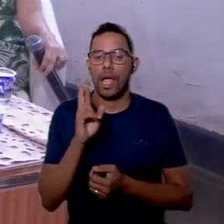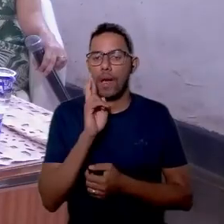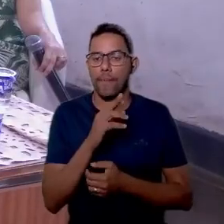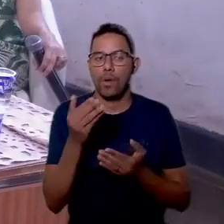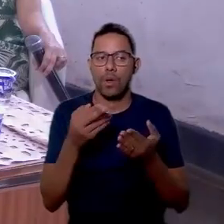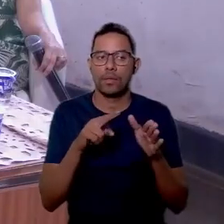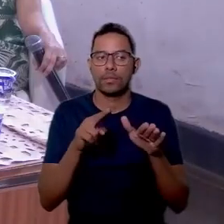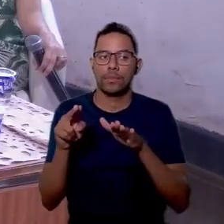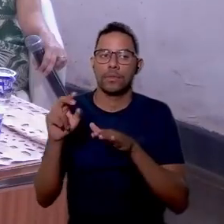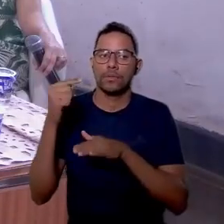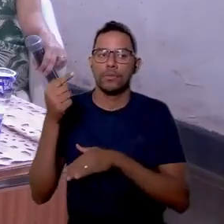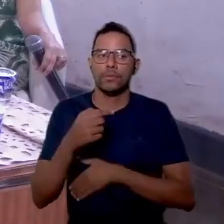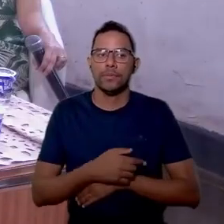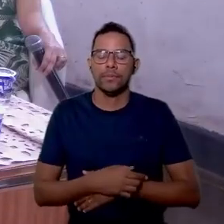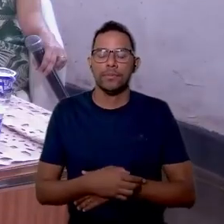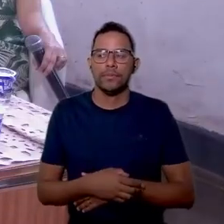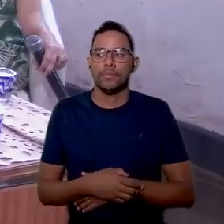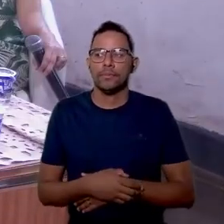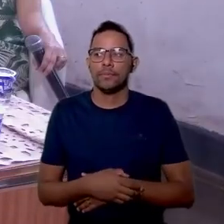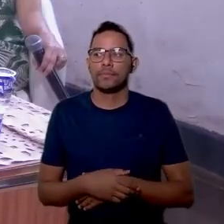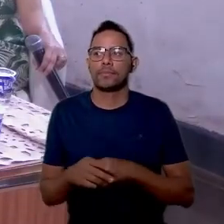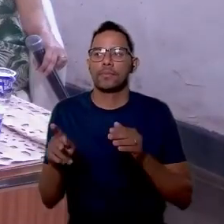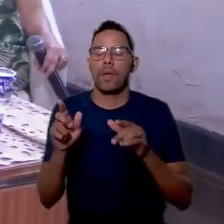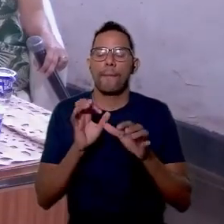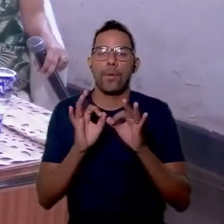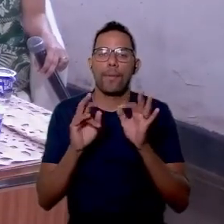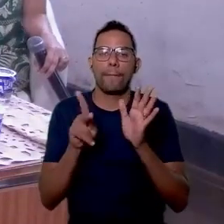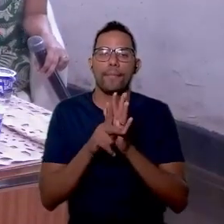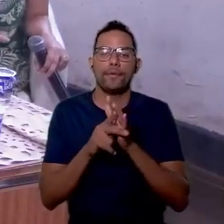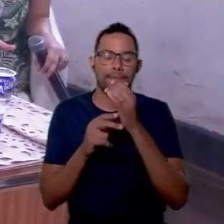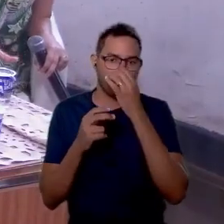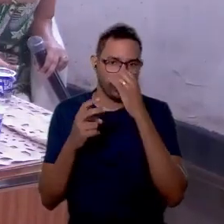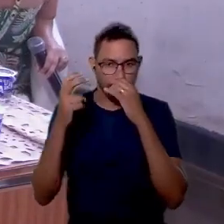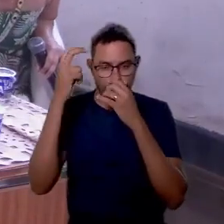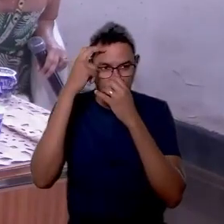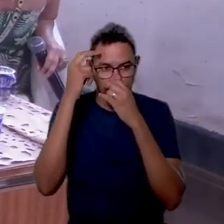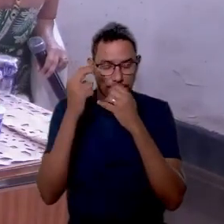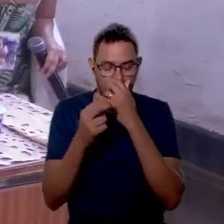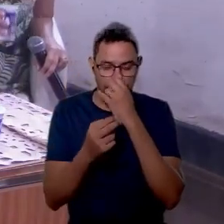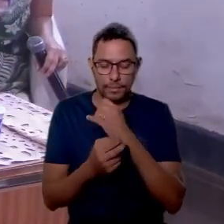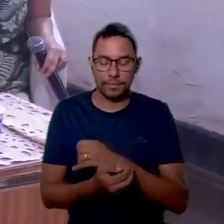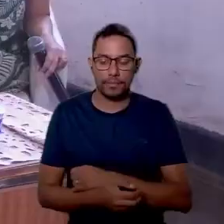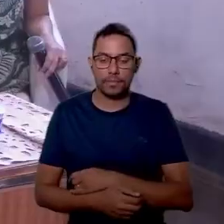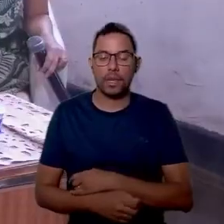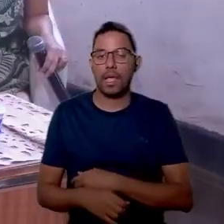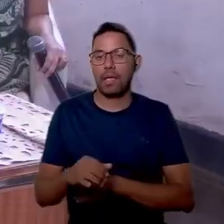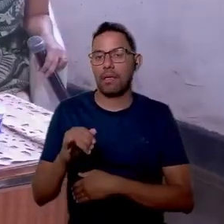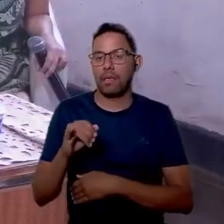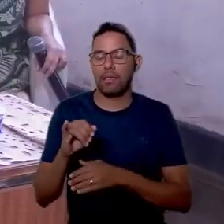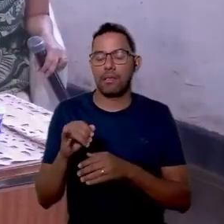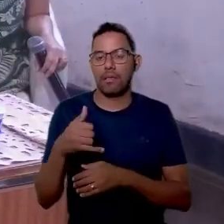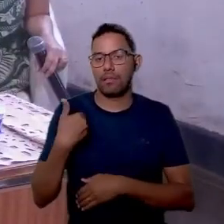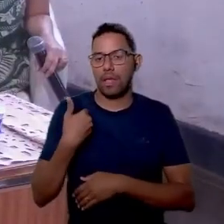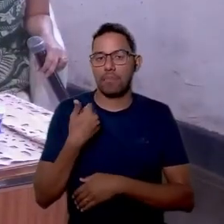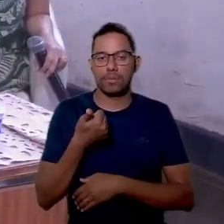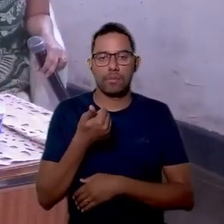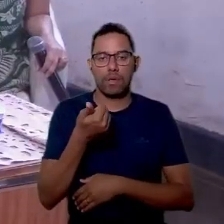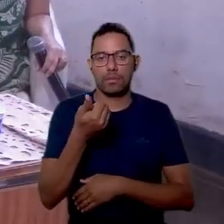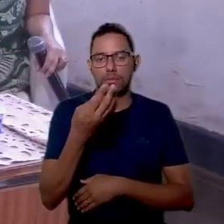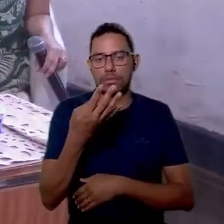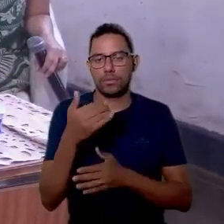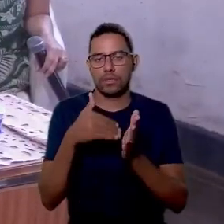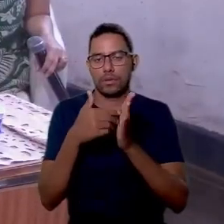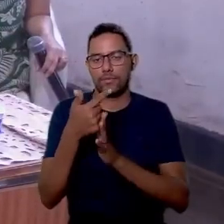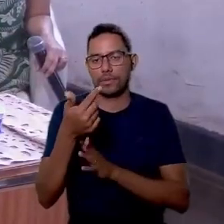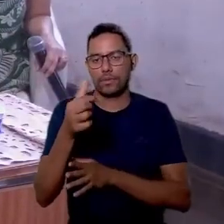próxima semana, que é um programa voltado exclusivamente para agentes culturais que na idade de 14 a 29 anos.